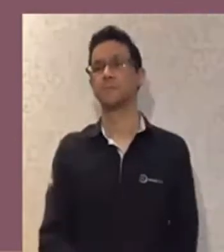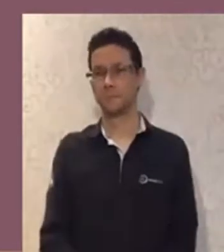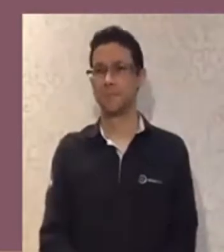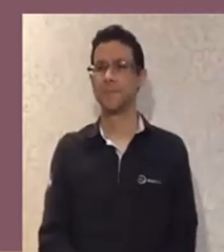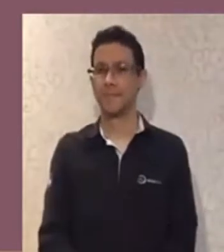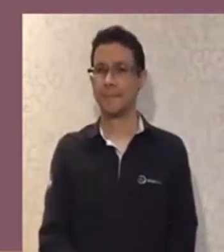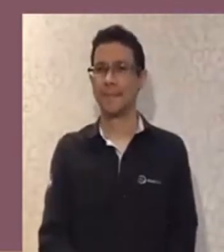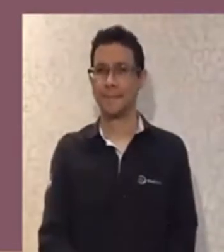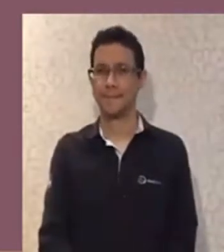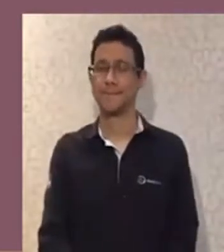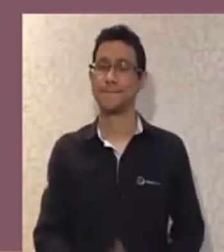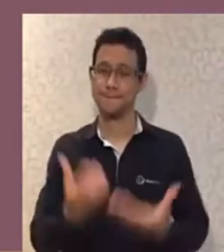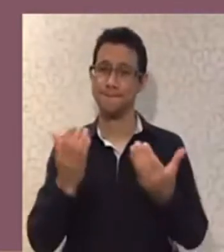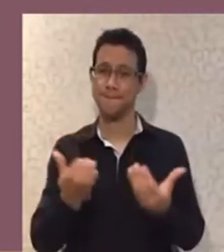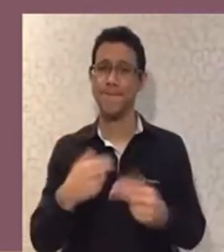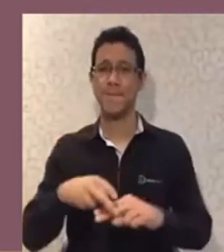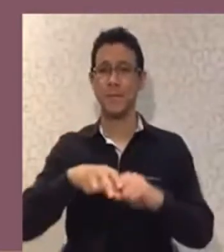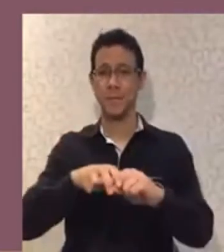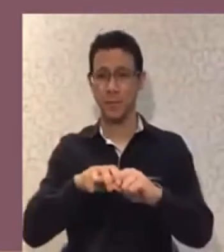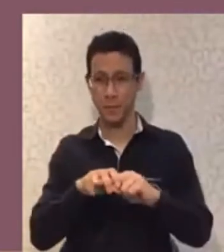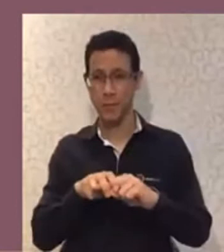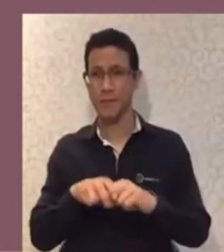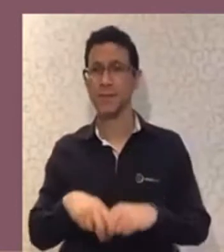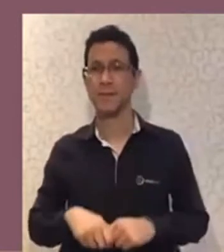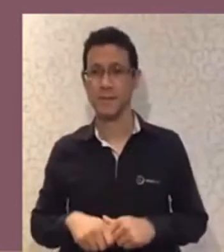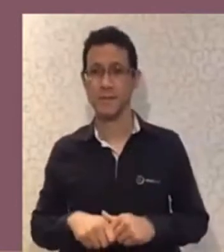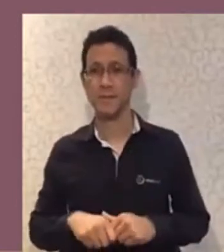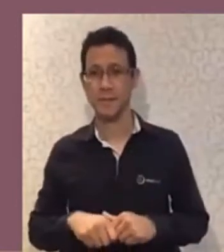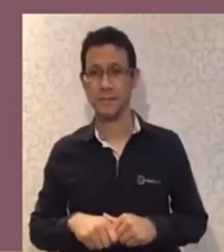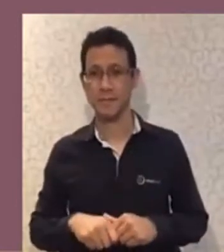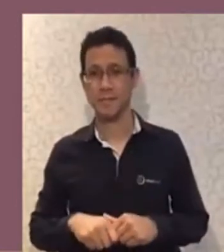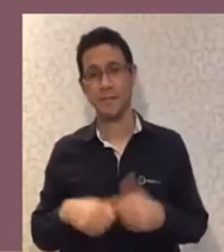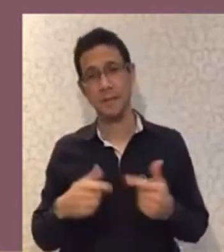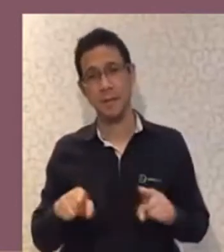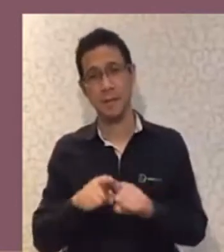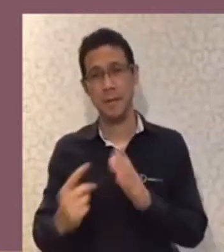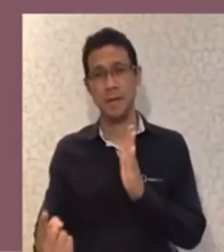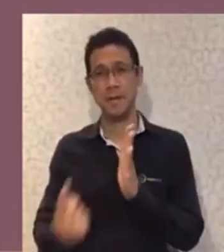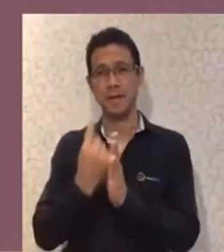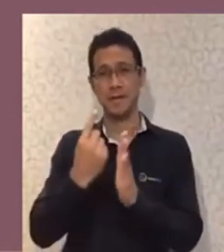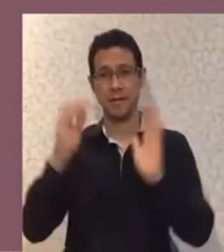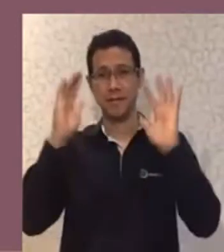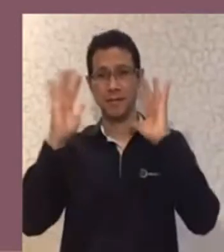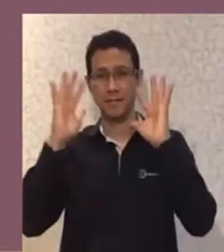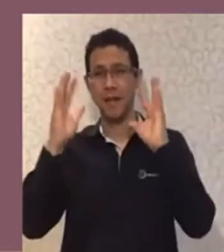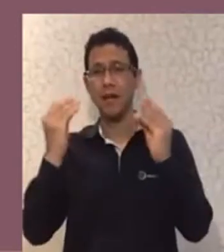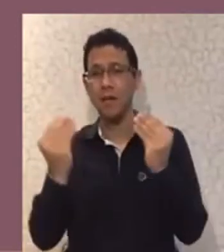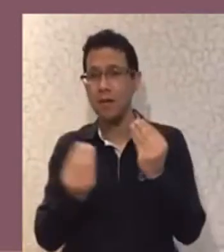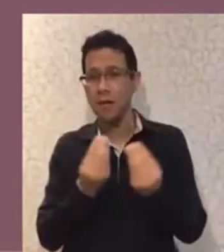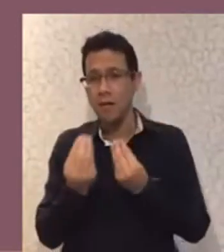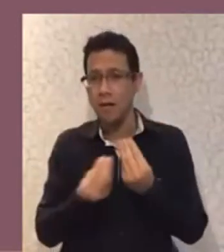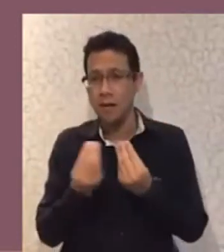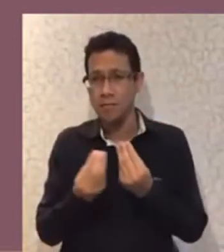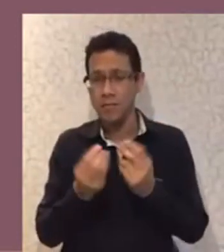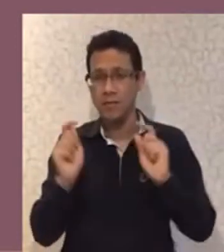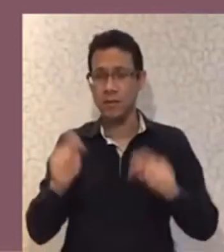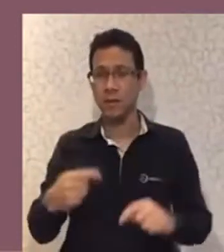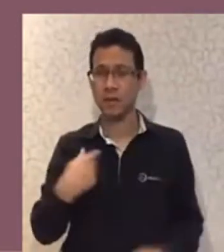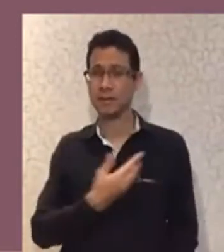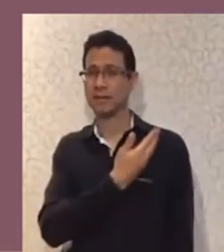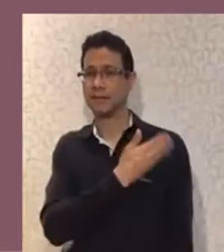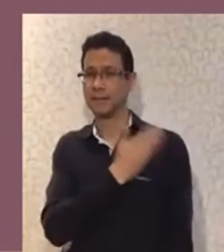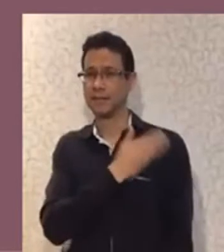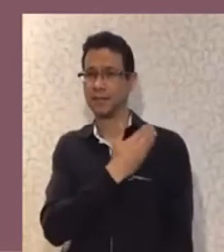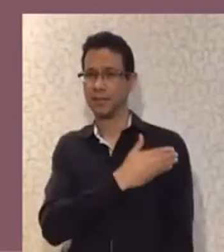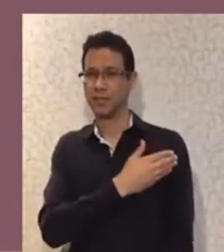Por isso, e uma pergunta que às vezes vem, mas e como é que a gente pode ser antirracista?